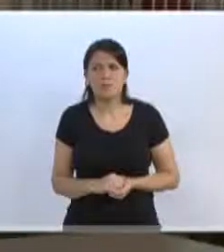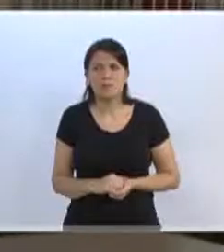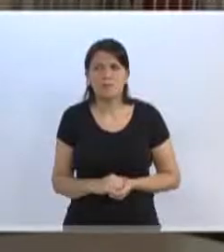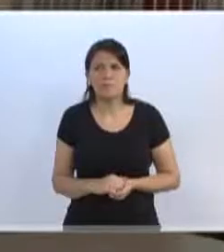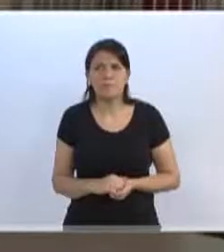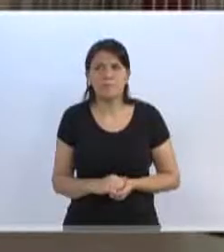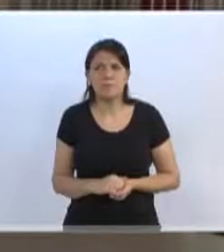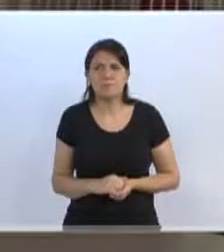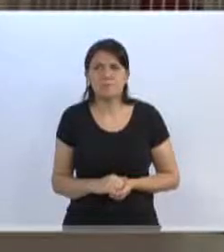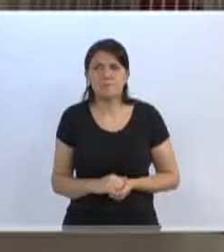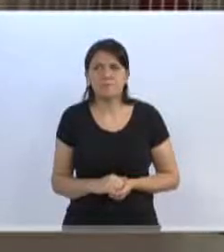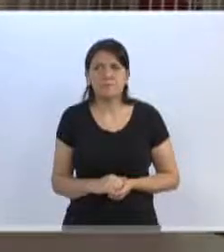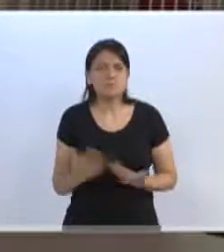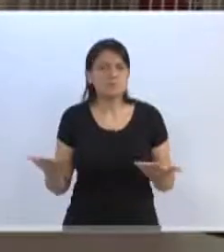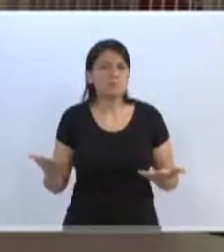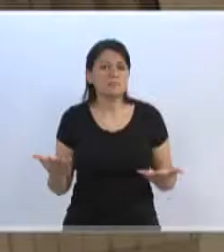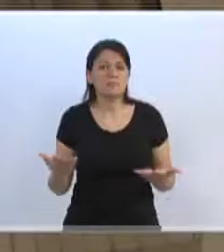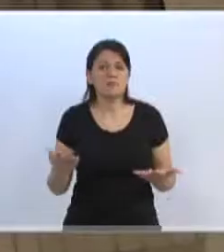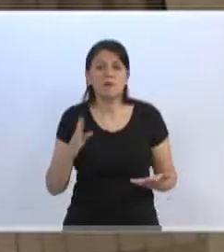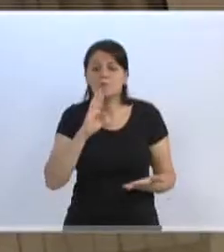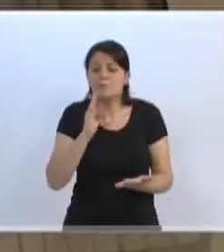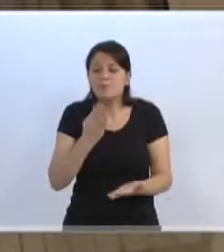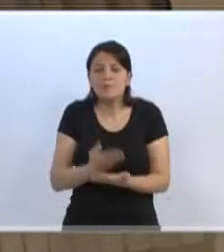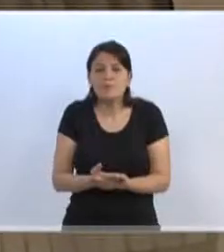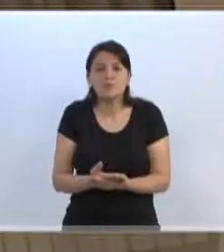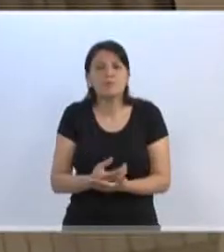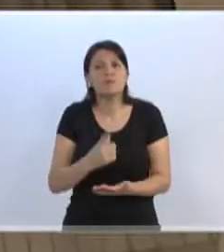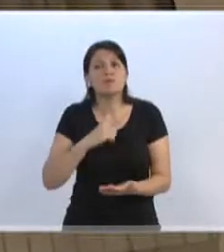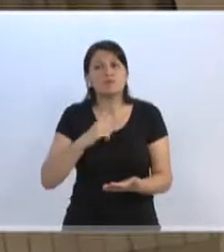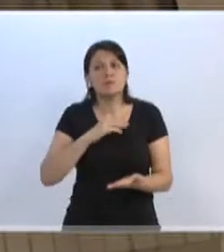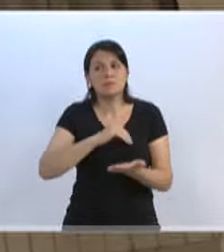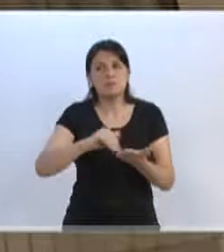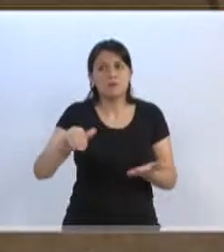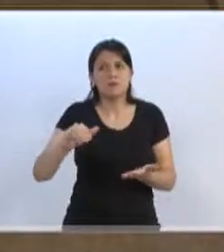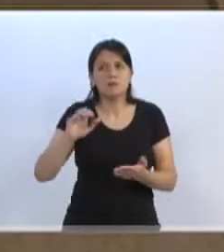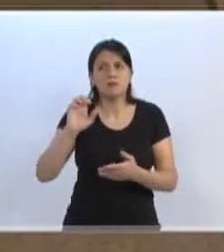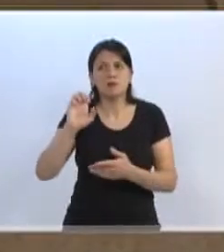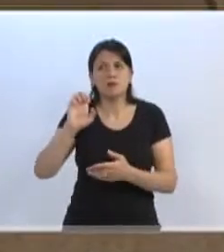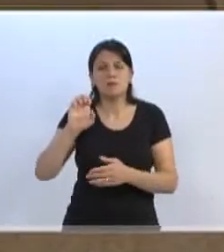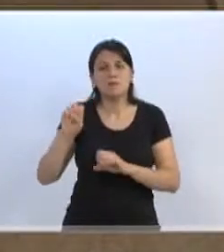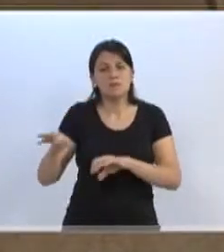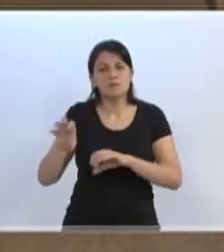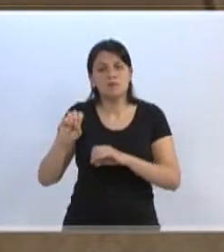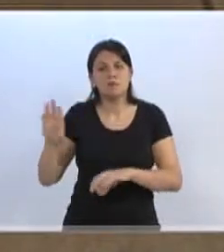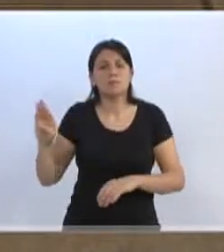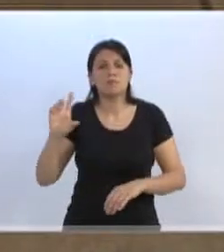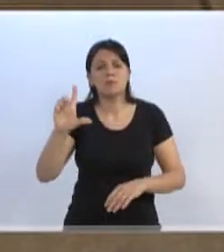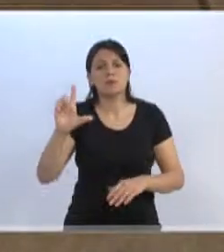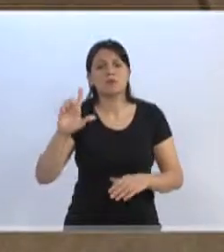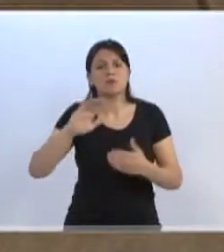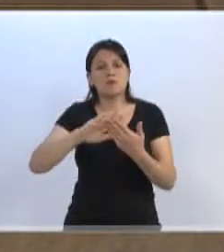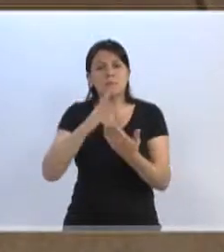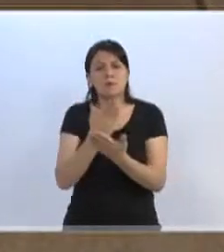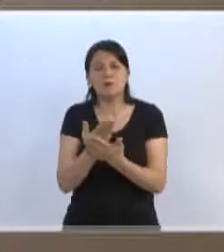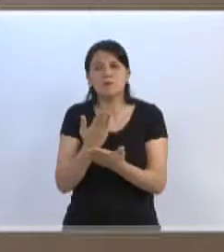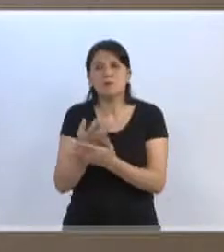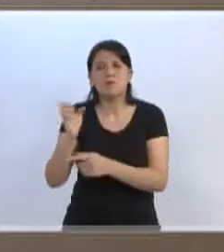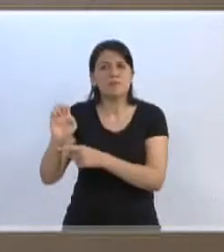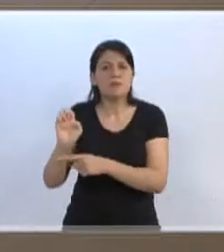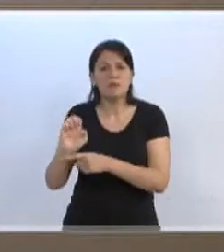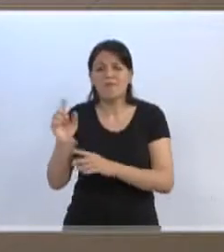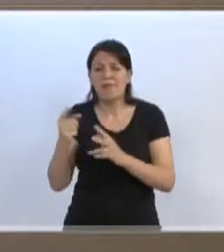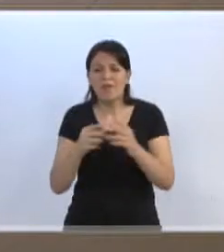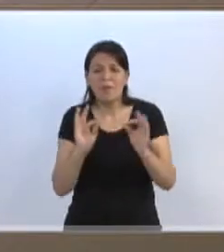bomdia é incrível isso daí tivemos secretário de educação cara de blumenau se a escola está dor ficou de erro mas não fez nada